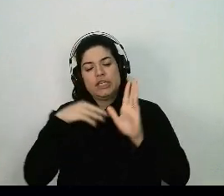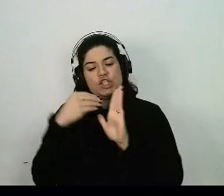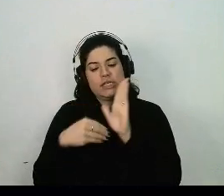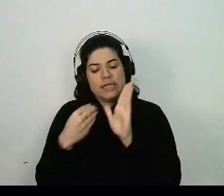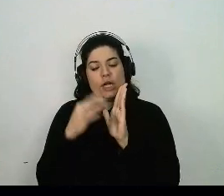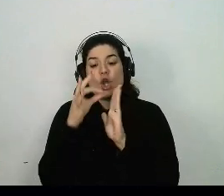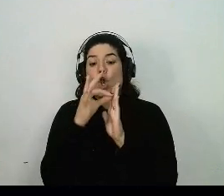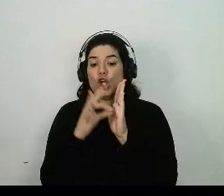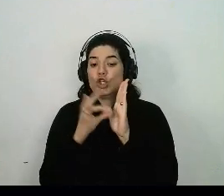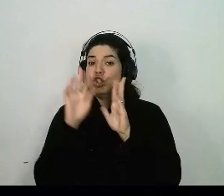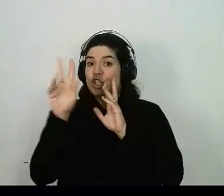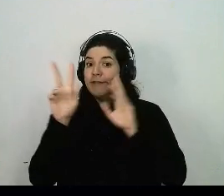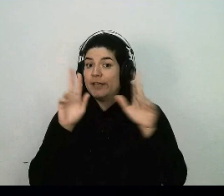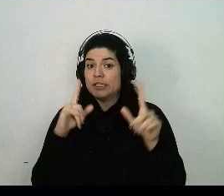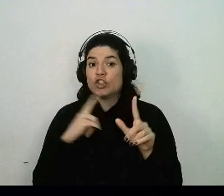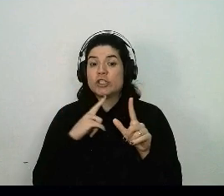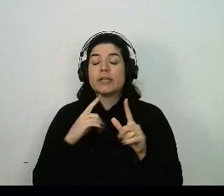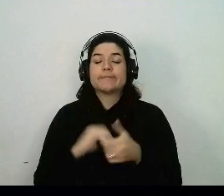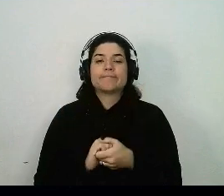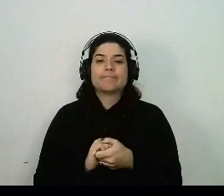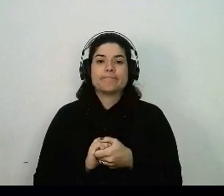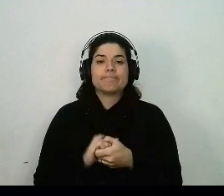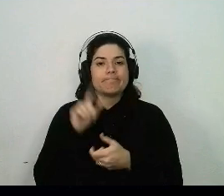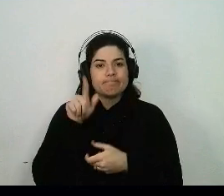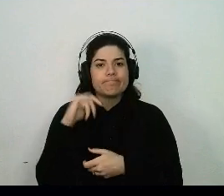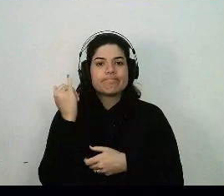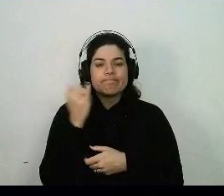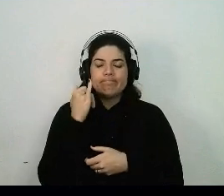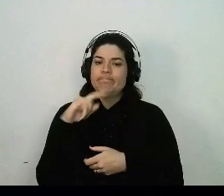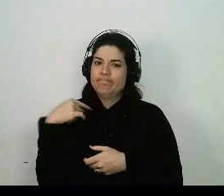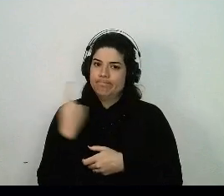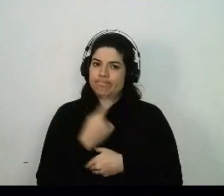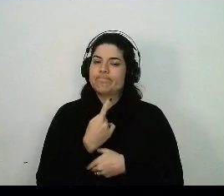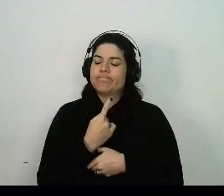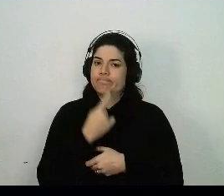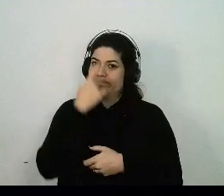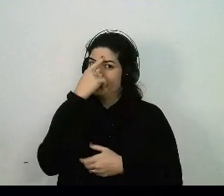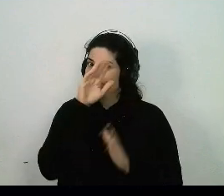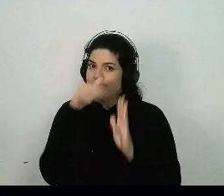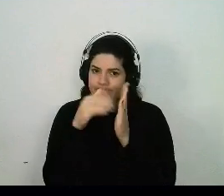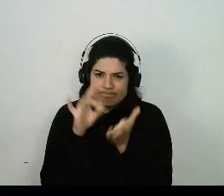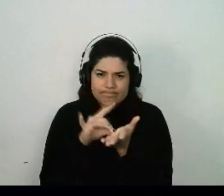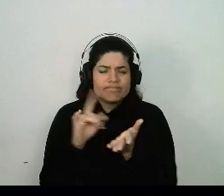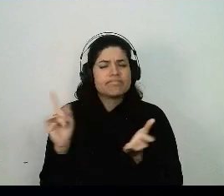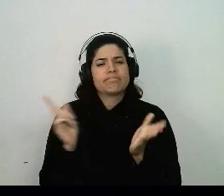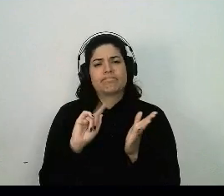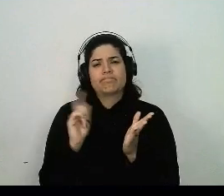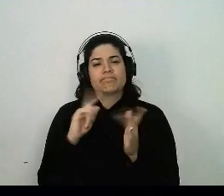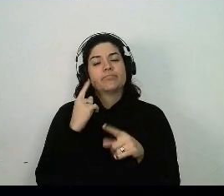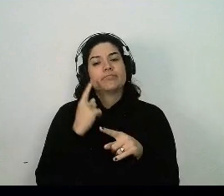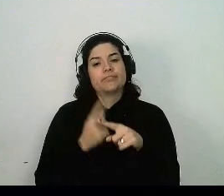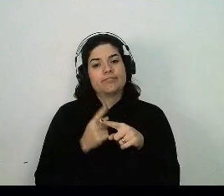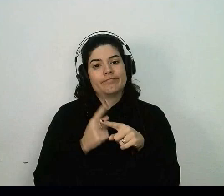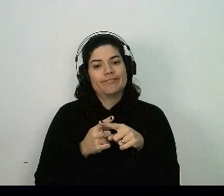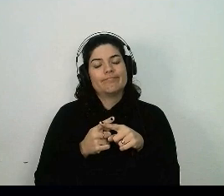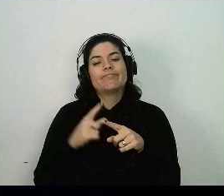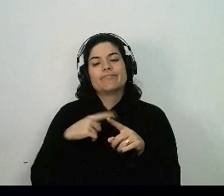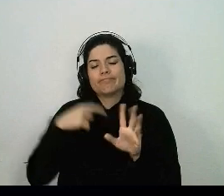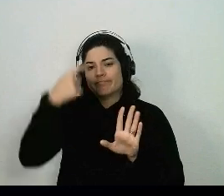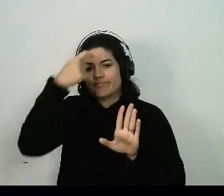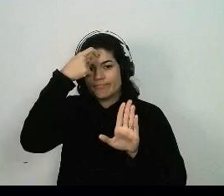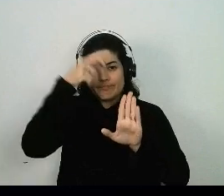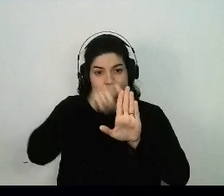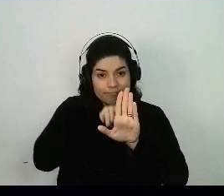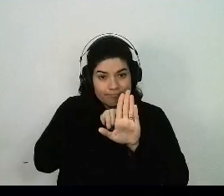Então, é importante a gente não assumir tudo como verdade. Até porque aqui os vieses que a